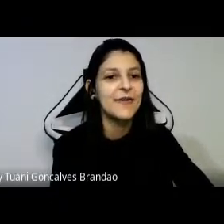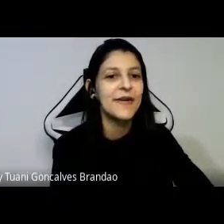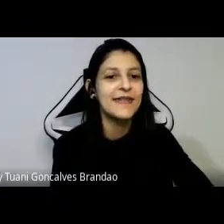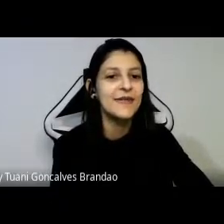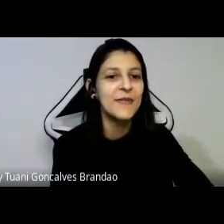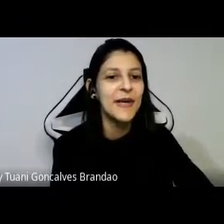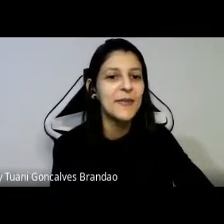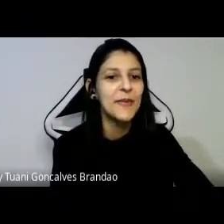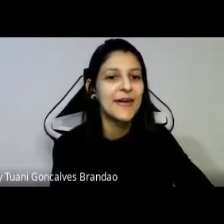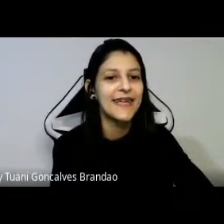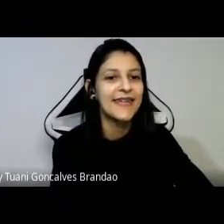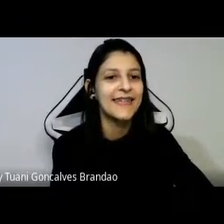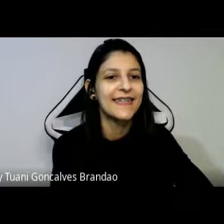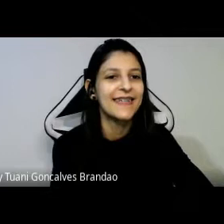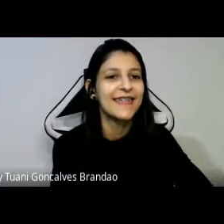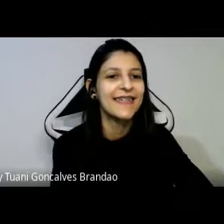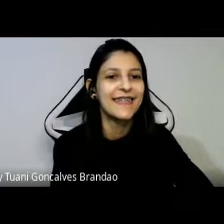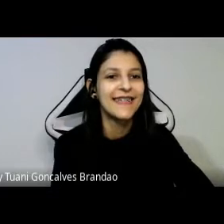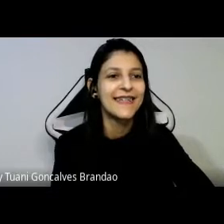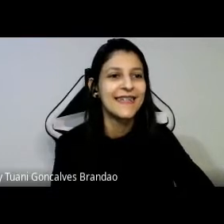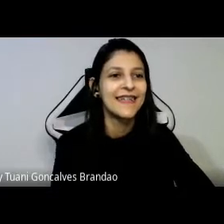É um sorrisinho de meia boca, hein?